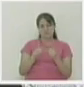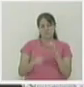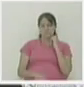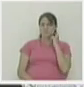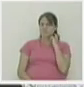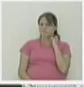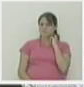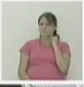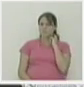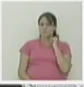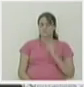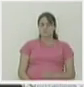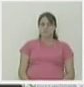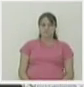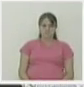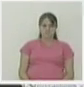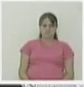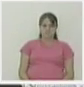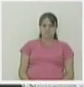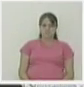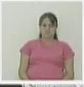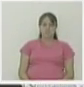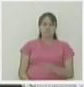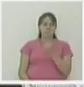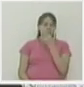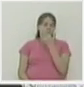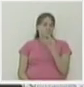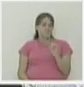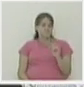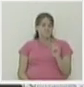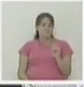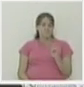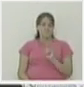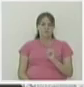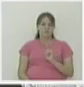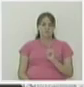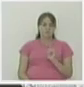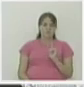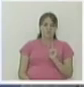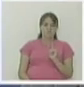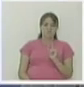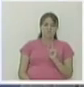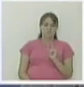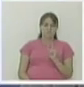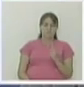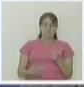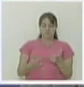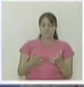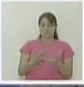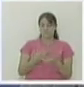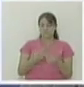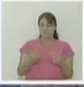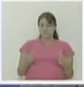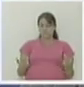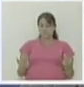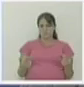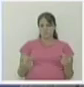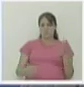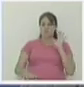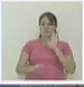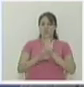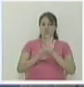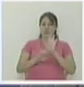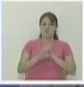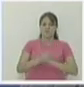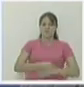trouxe para nós. Desculpe, e não aquelas picuinhas que viviam os escribas e